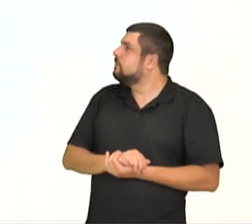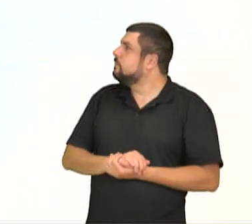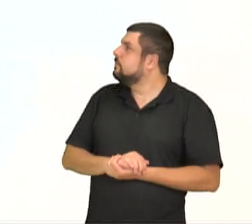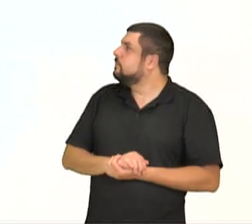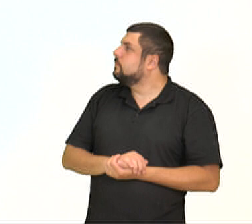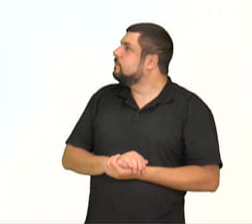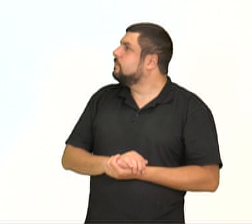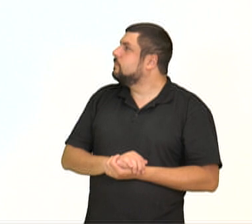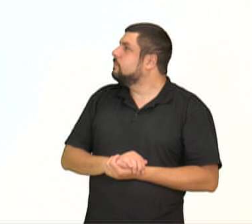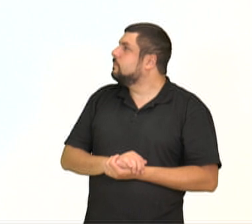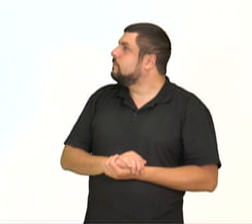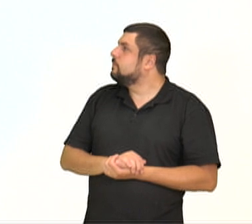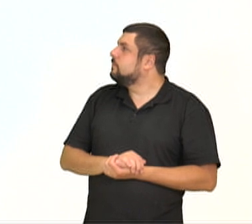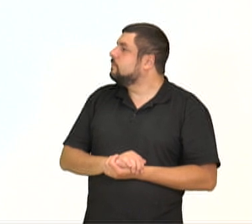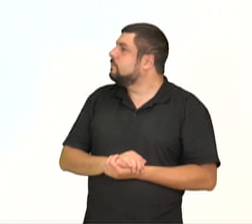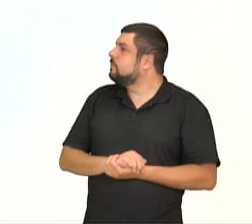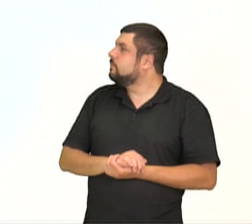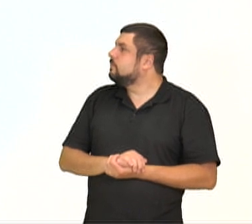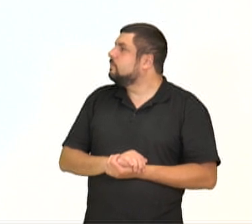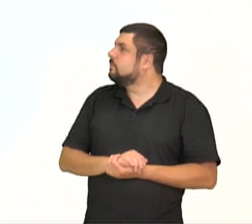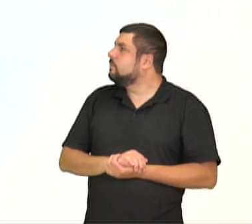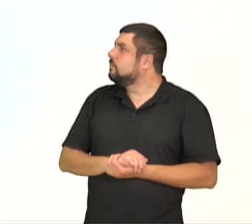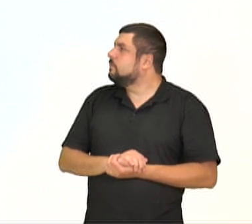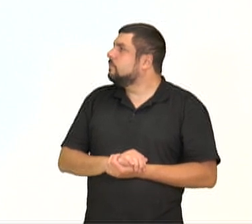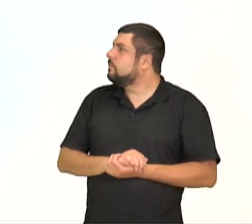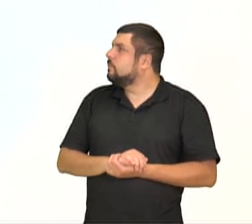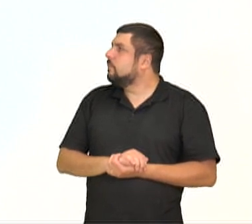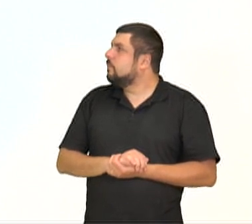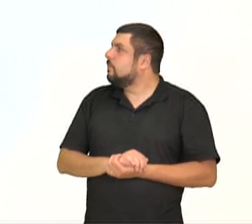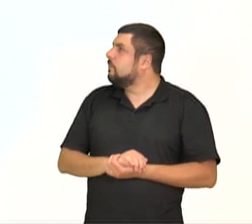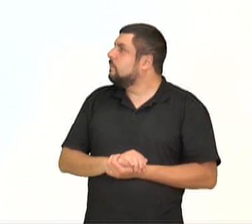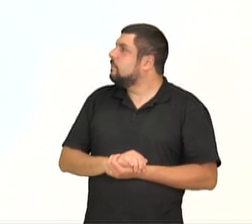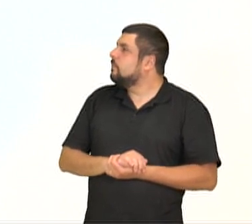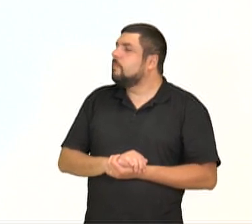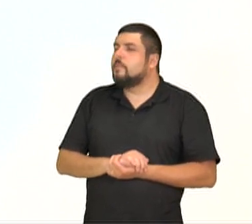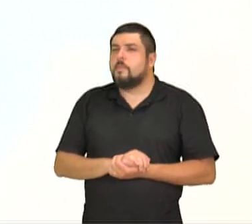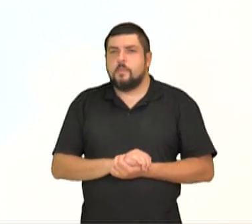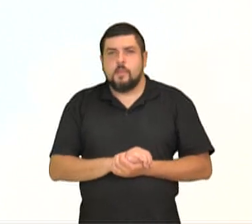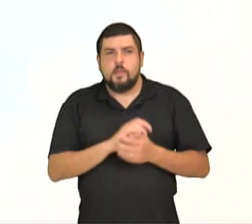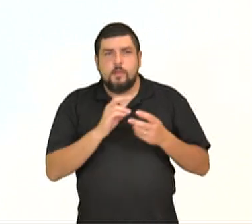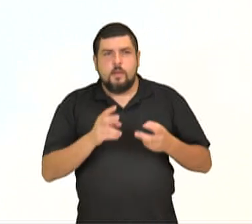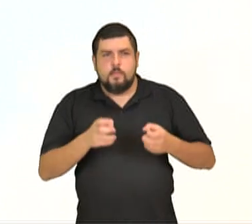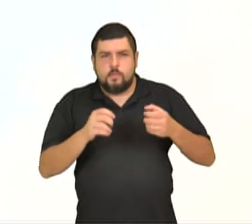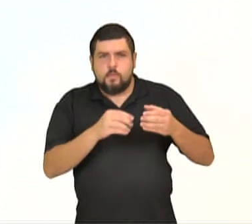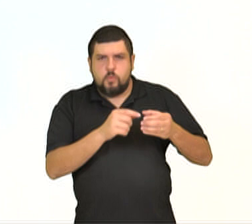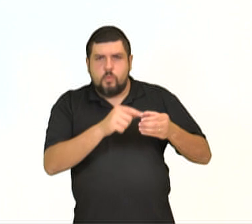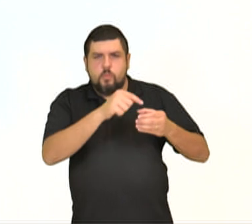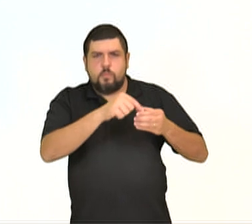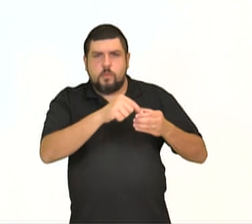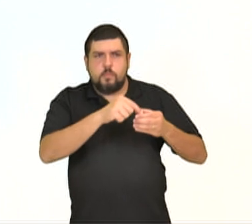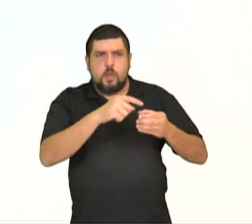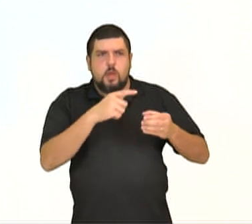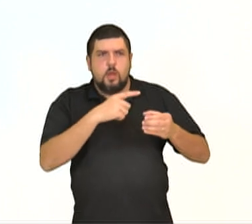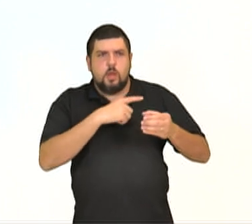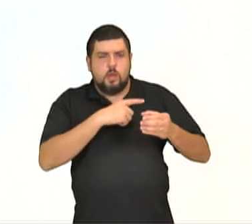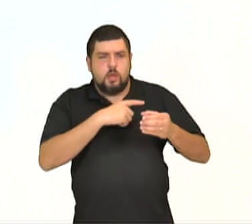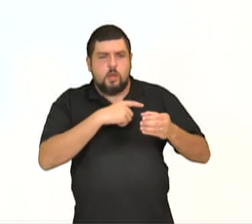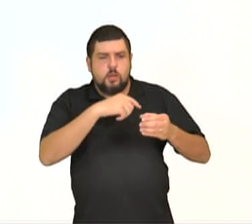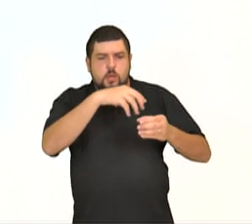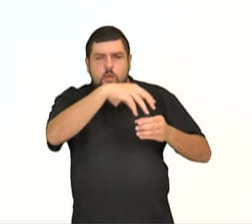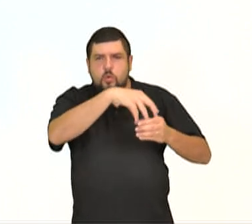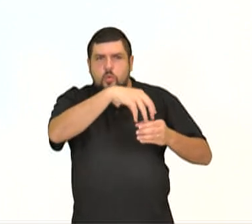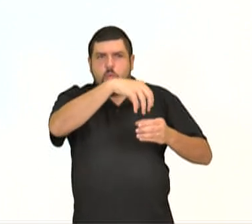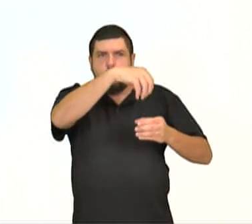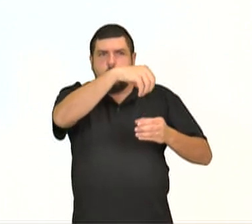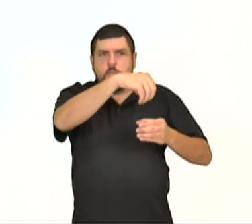solução concentrada, retiro uma alíquota, a quantidade que eu calculei lá no meu exercício, na minha equação, transfiro para o